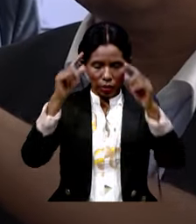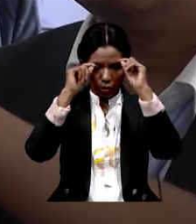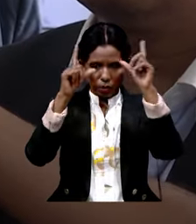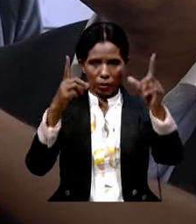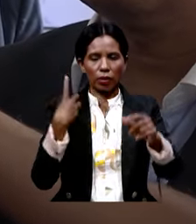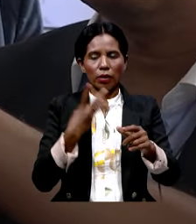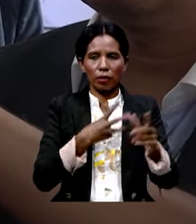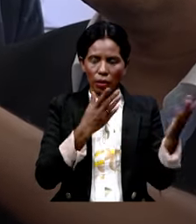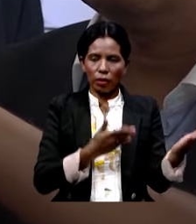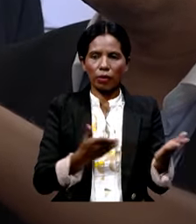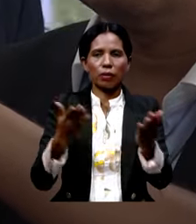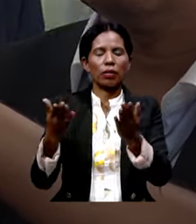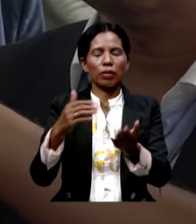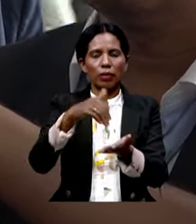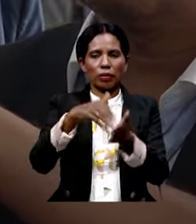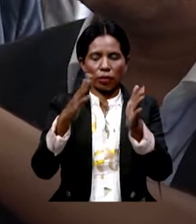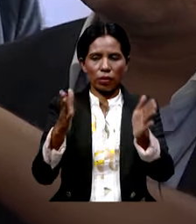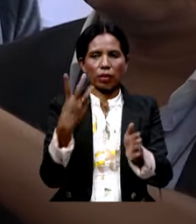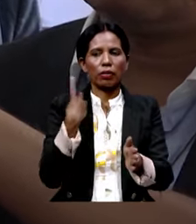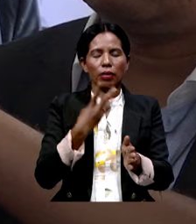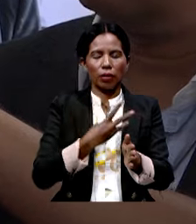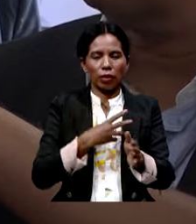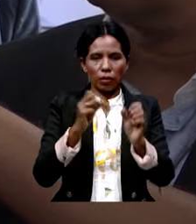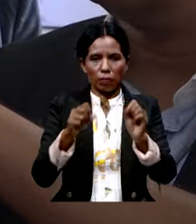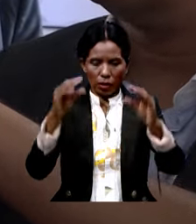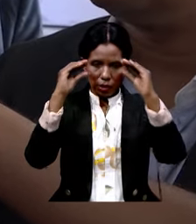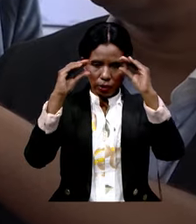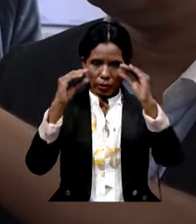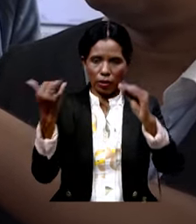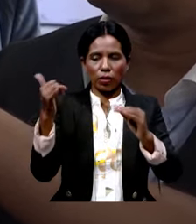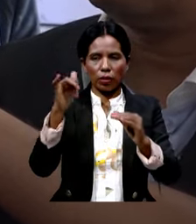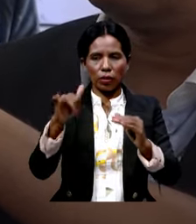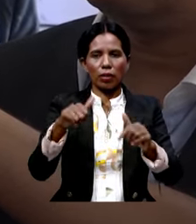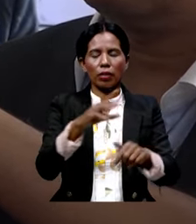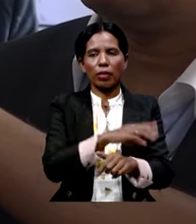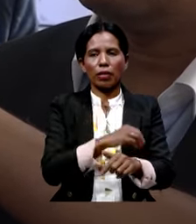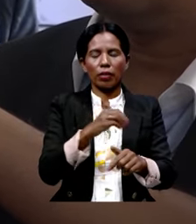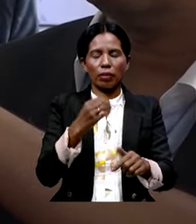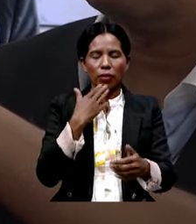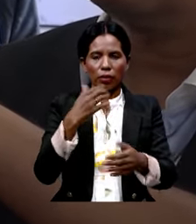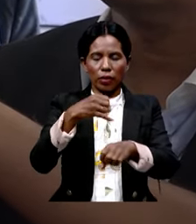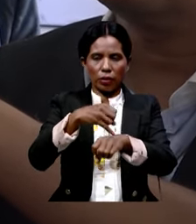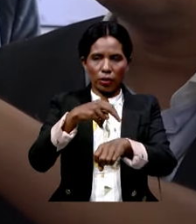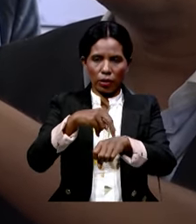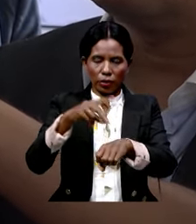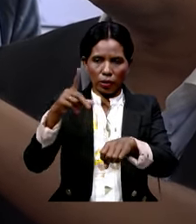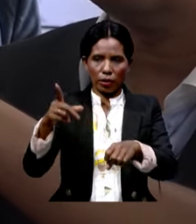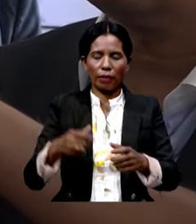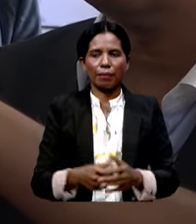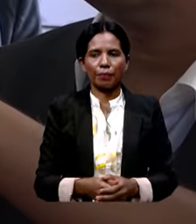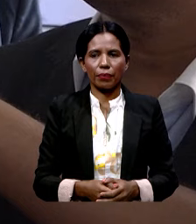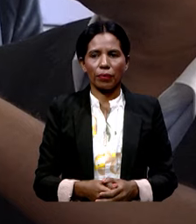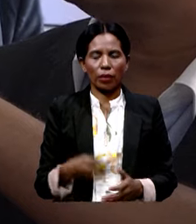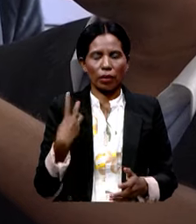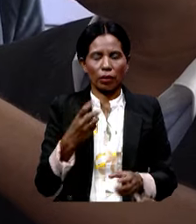as bring international students, wherein there will be a cultural exchange among Timor students as well as international students. Our main aim is